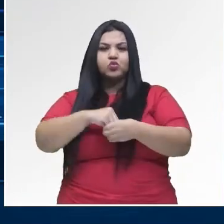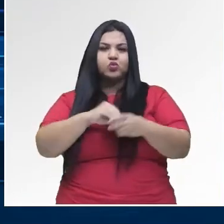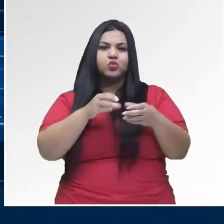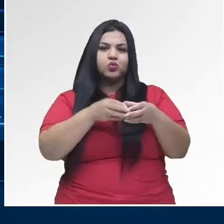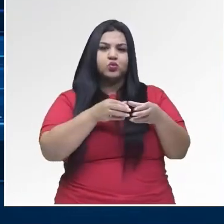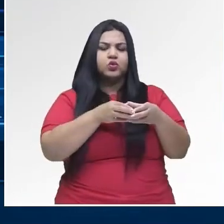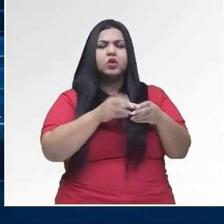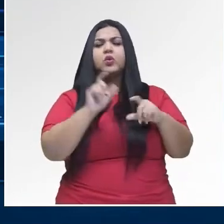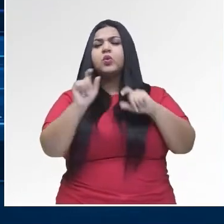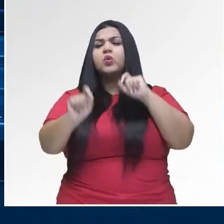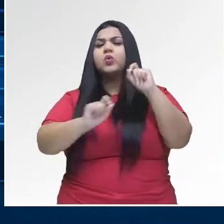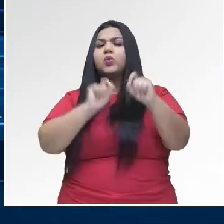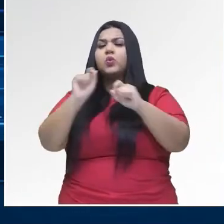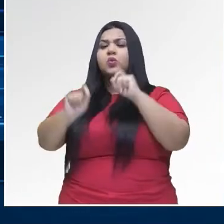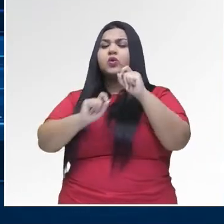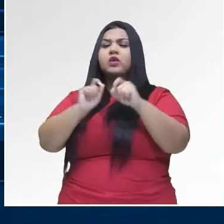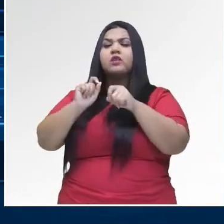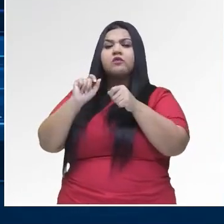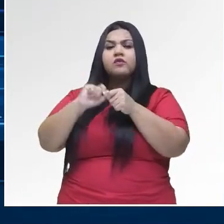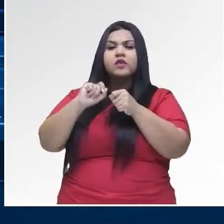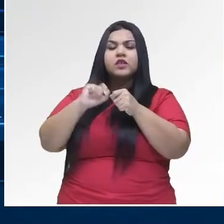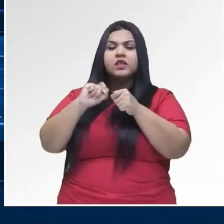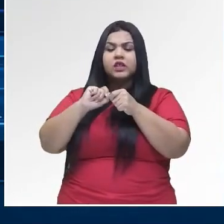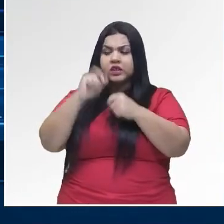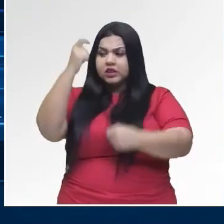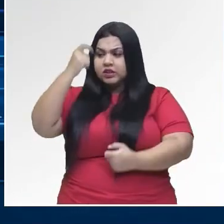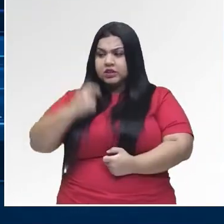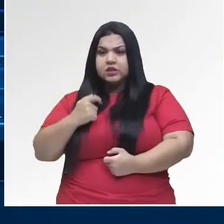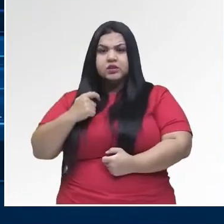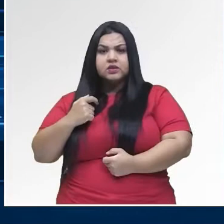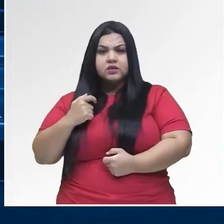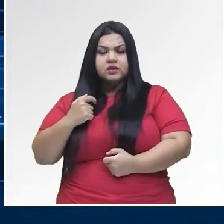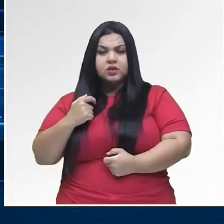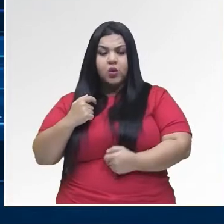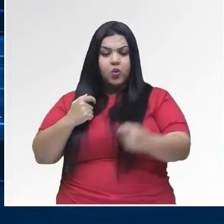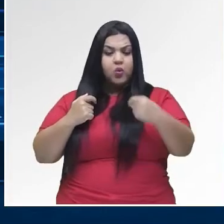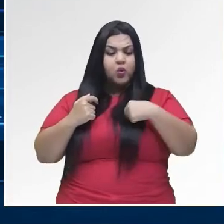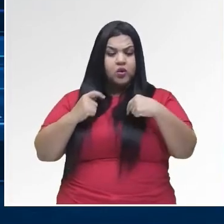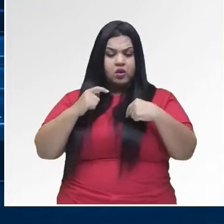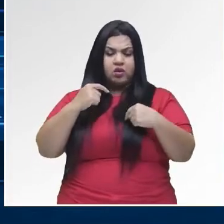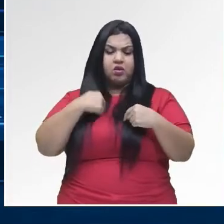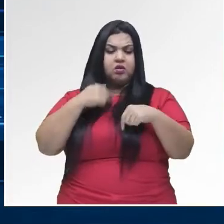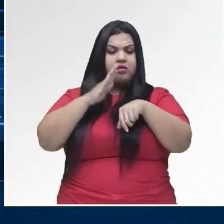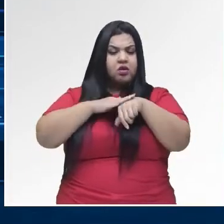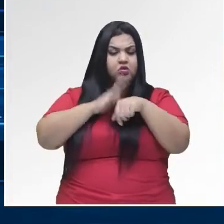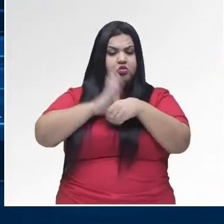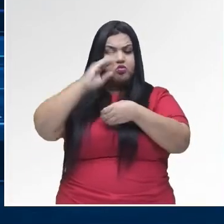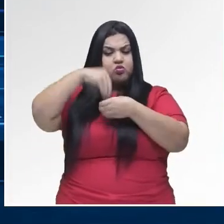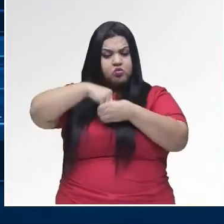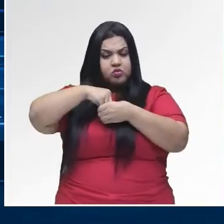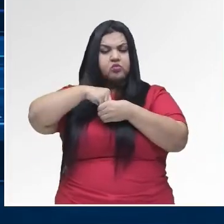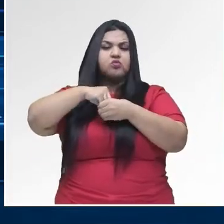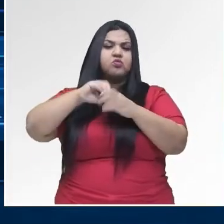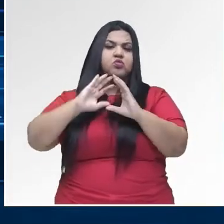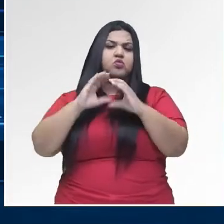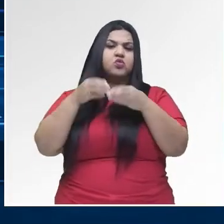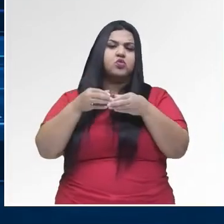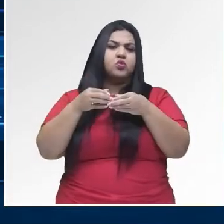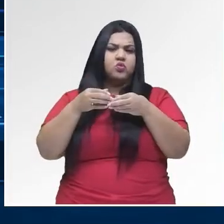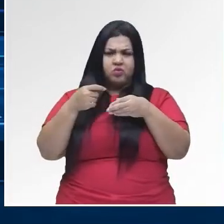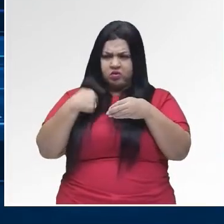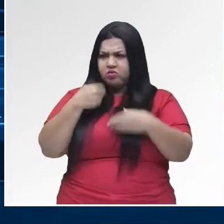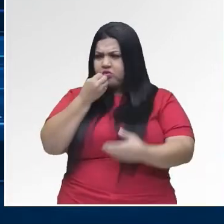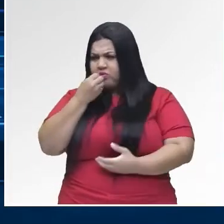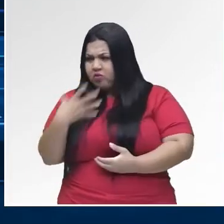E o que é que me faz ser o que eu sou nesse grupo? Eu sou